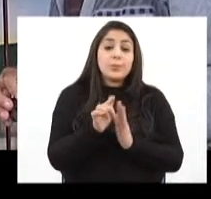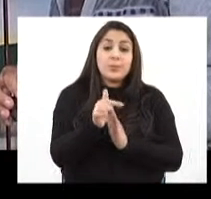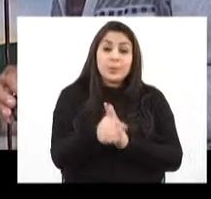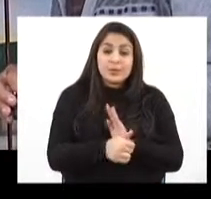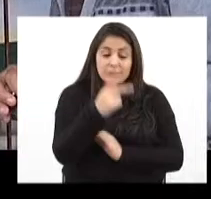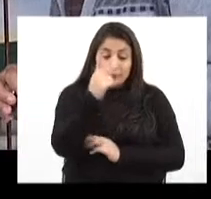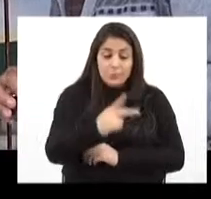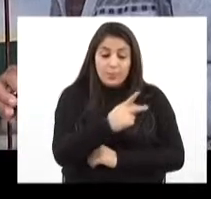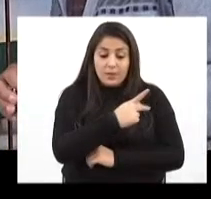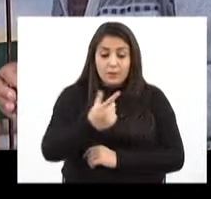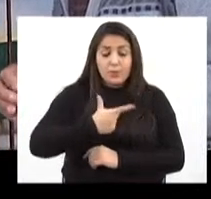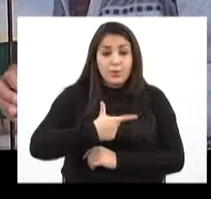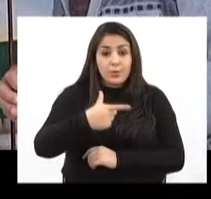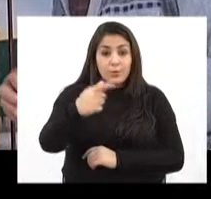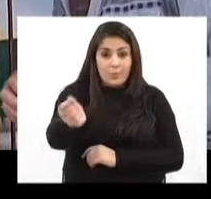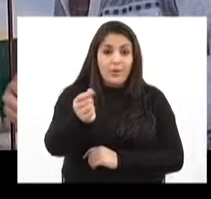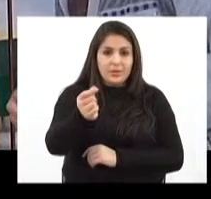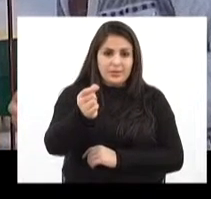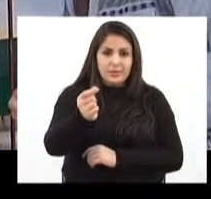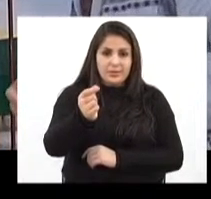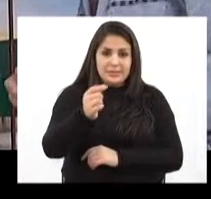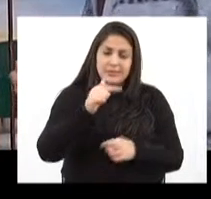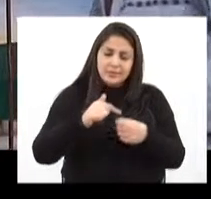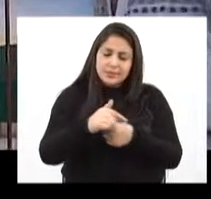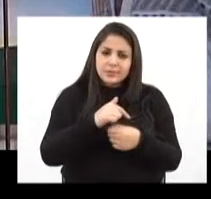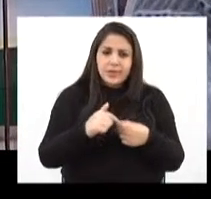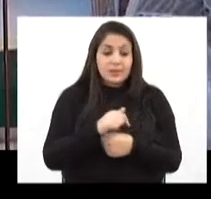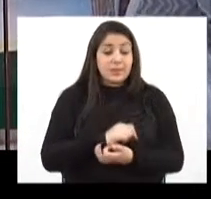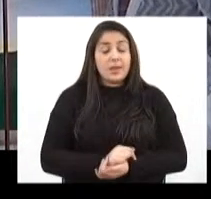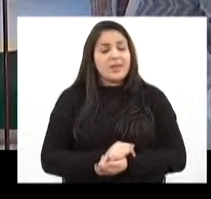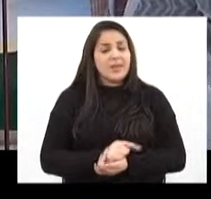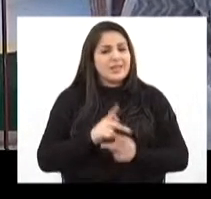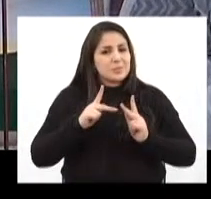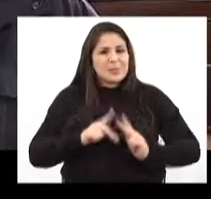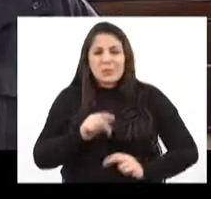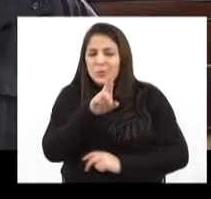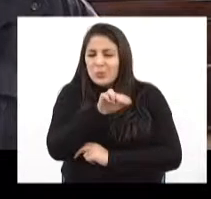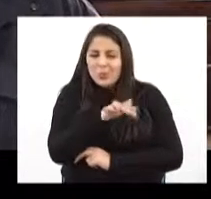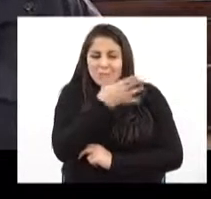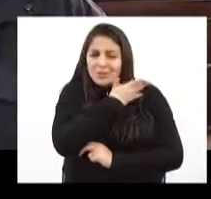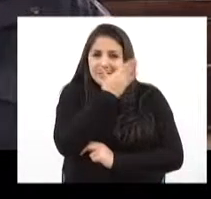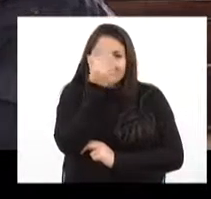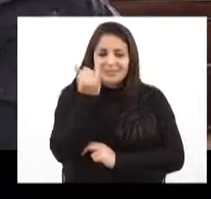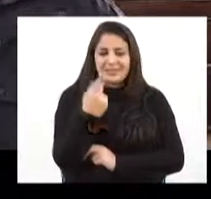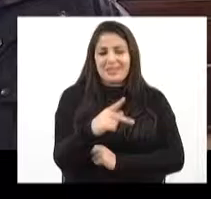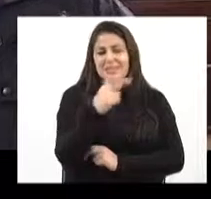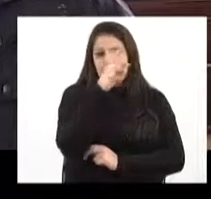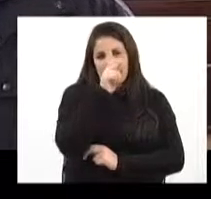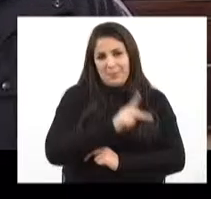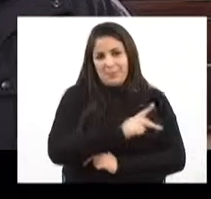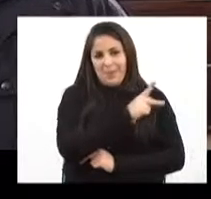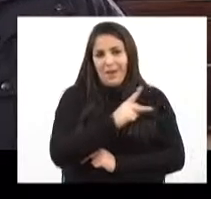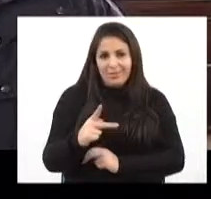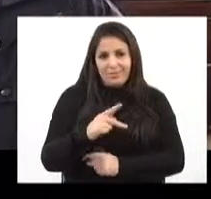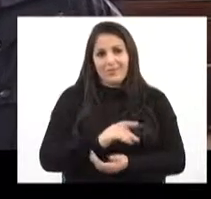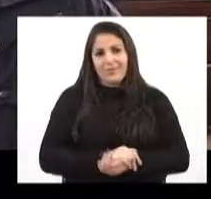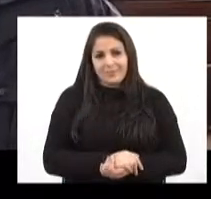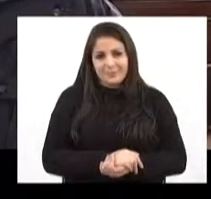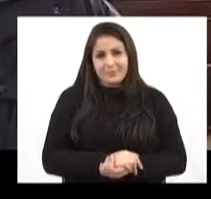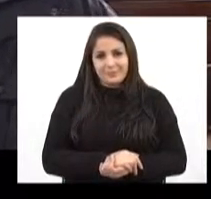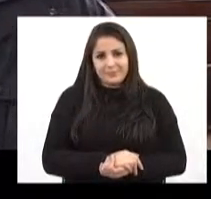Uma prova de que o pároco jamais será esquecido pelos fiéis e amigos. Quando ele vem aqui, o